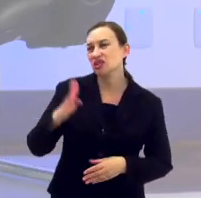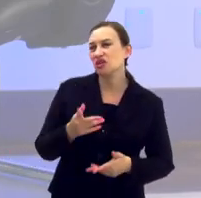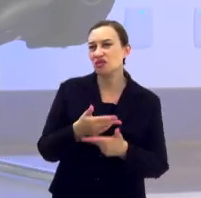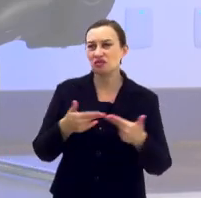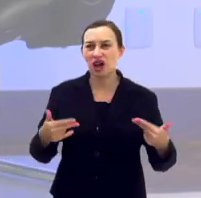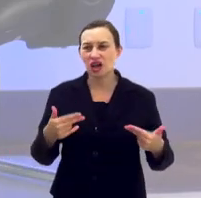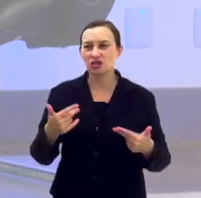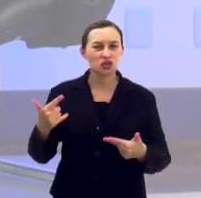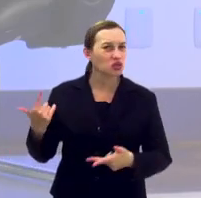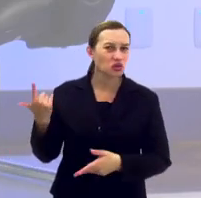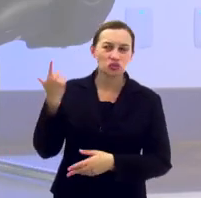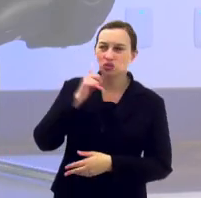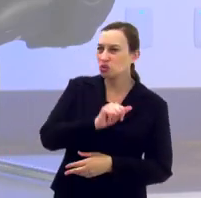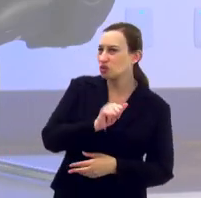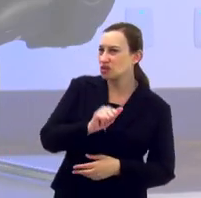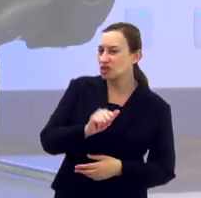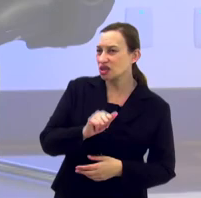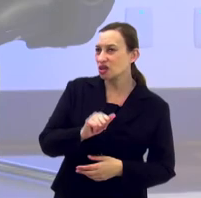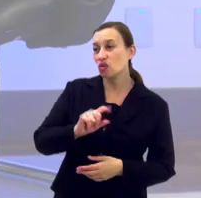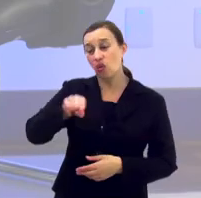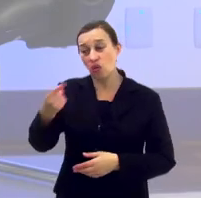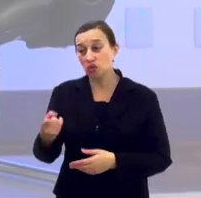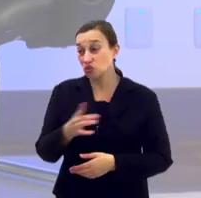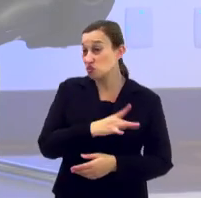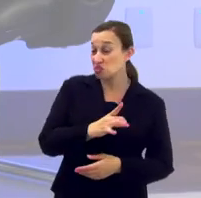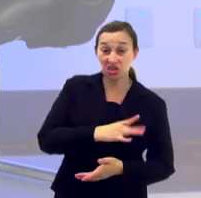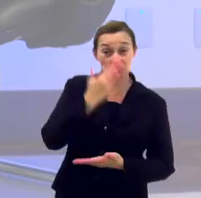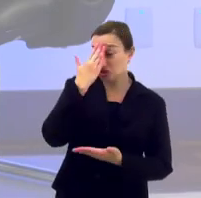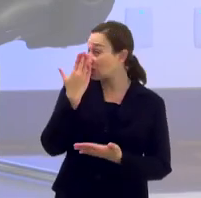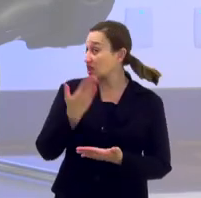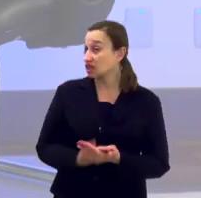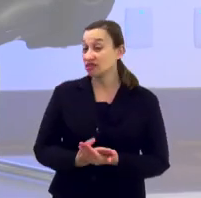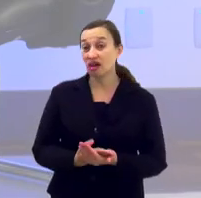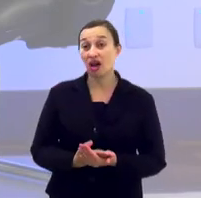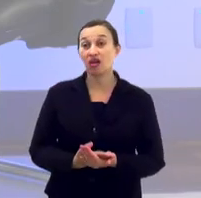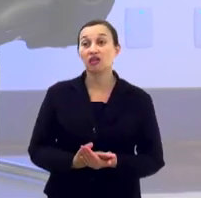não fizeram isso, não conseguiram, não quiseram, não acreditaram, e